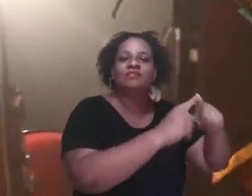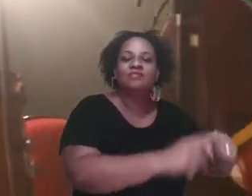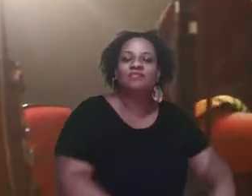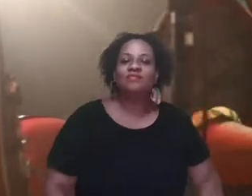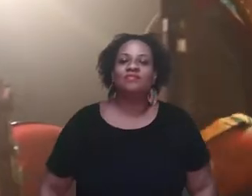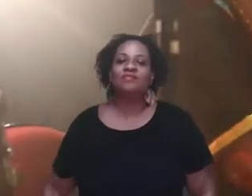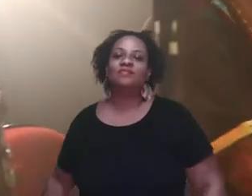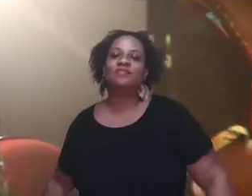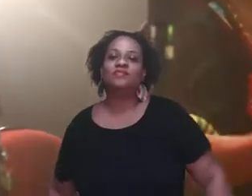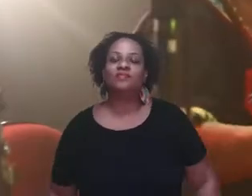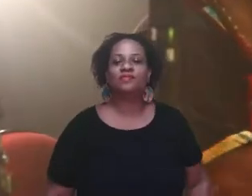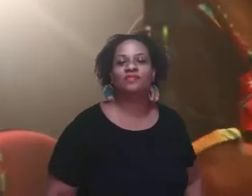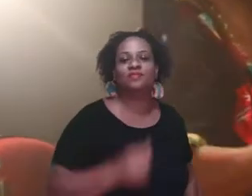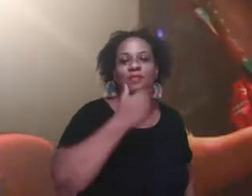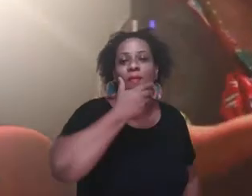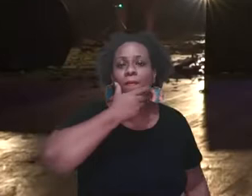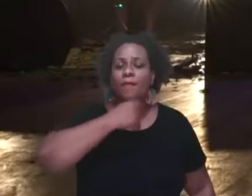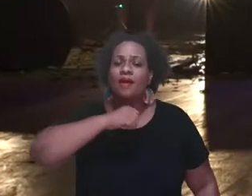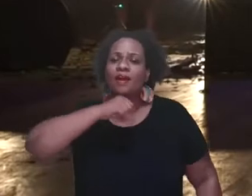ela fugir